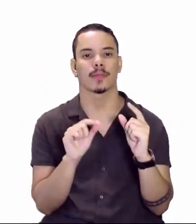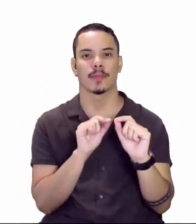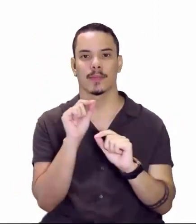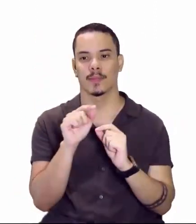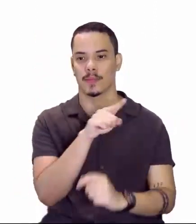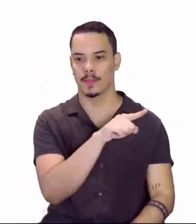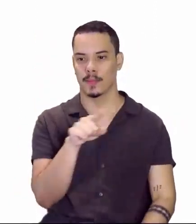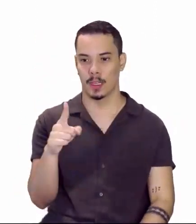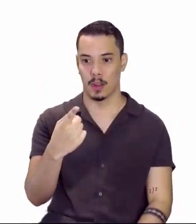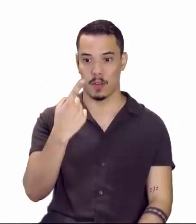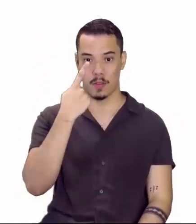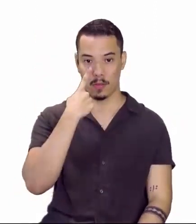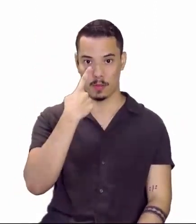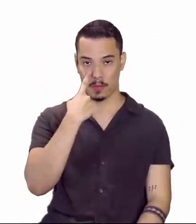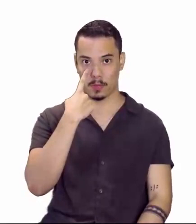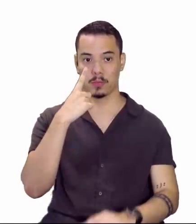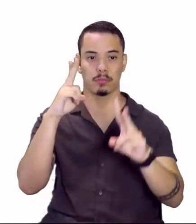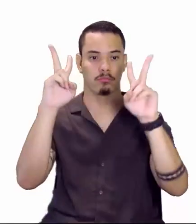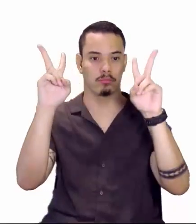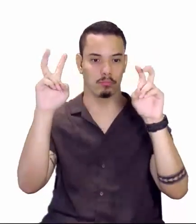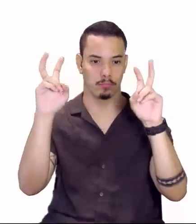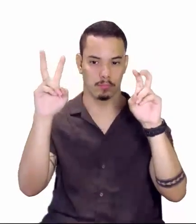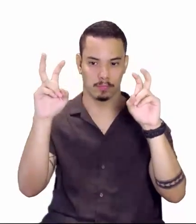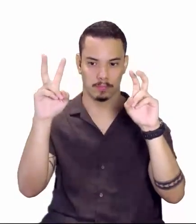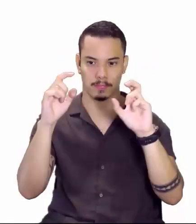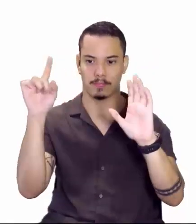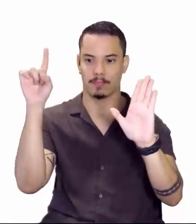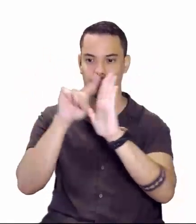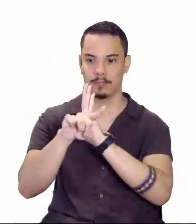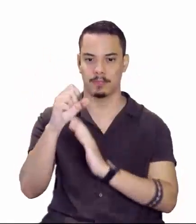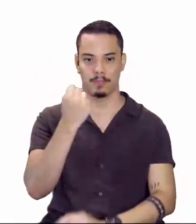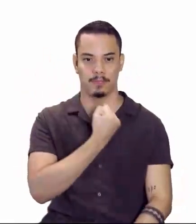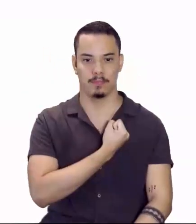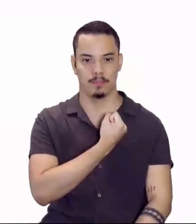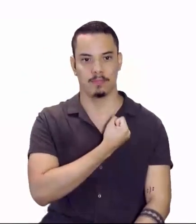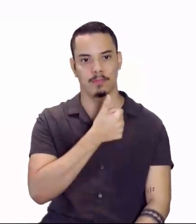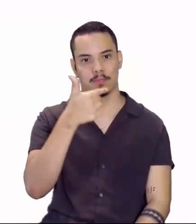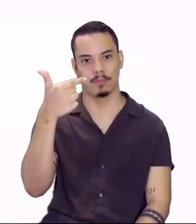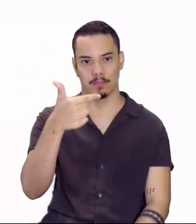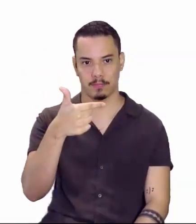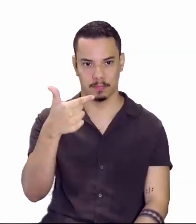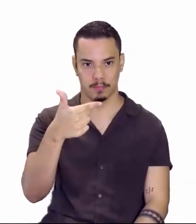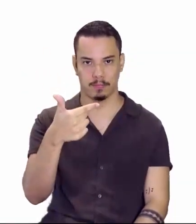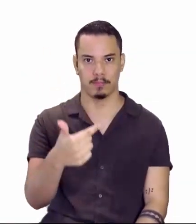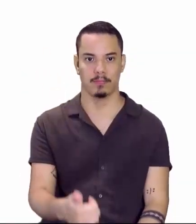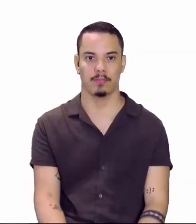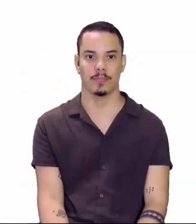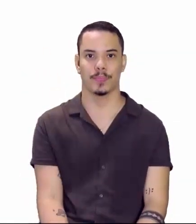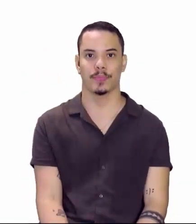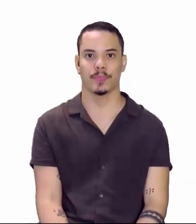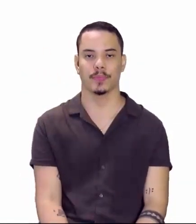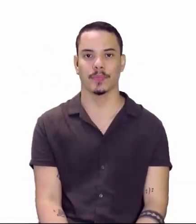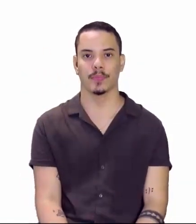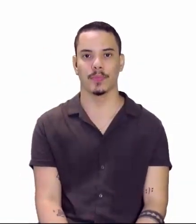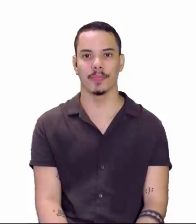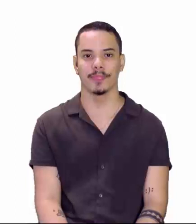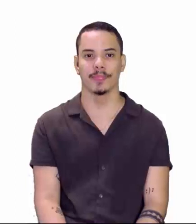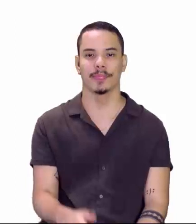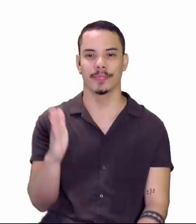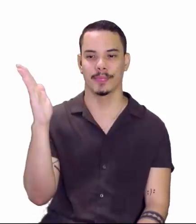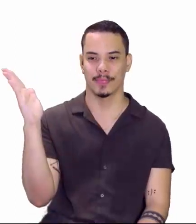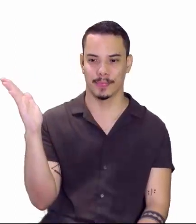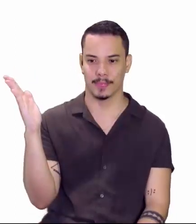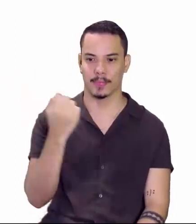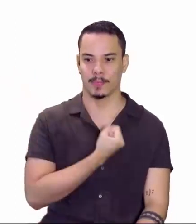partir para a questão de número 2. Aqui na questão de